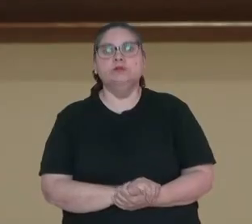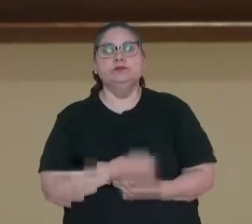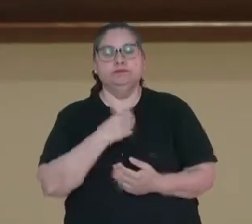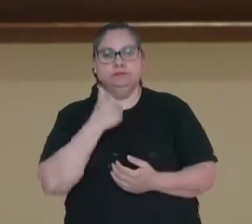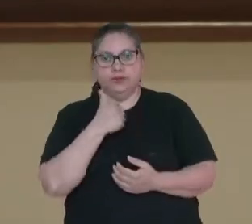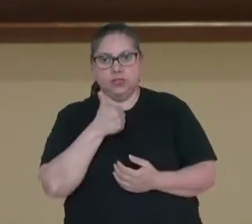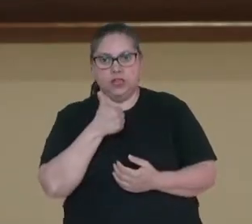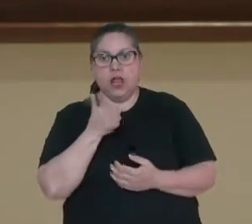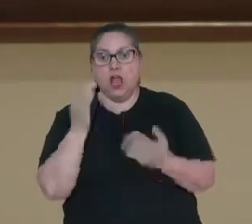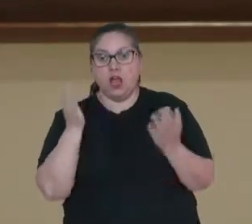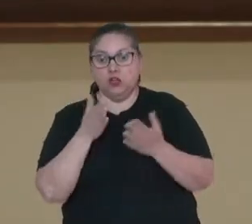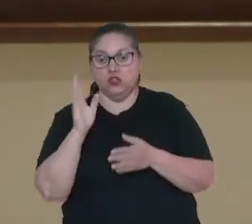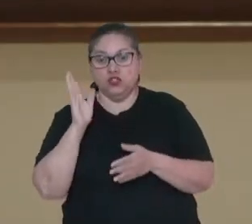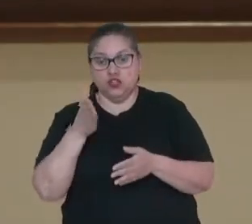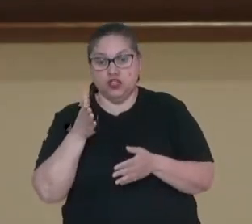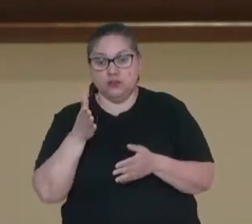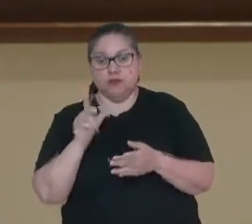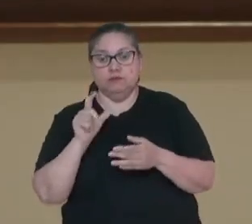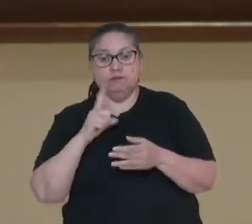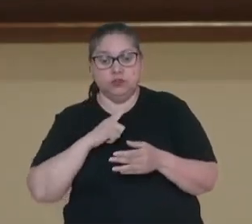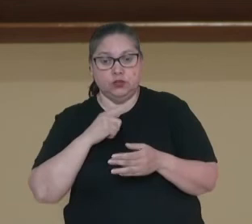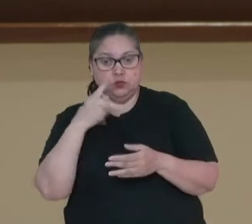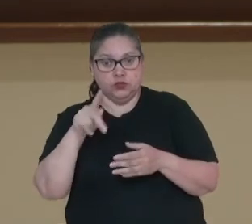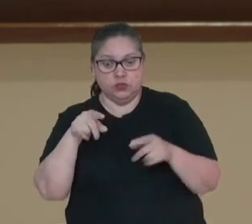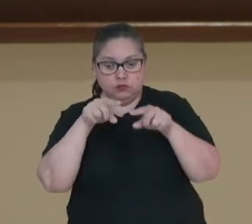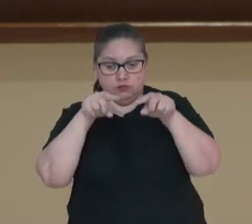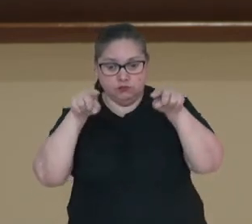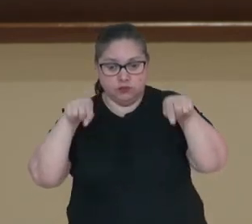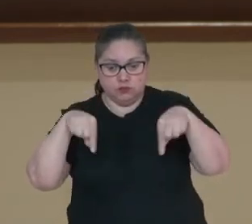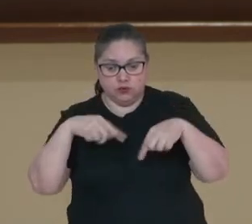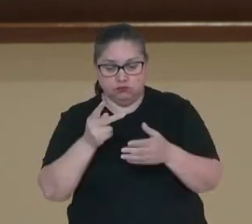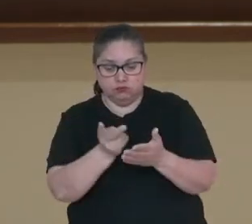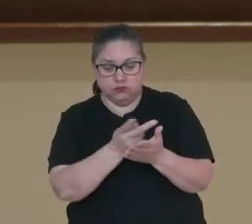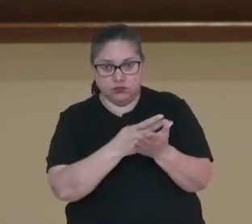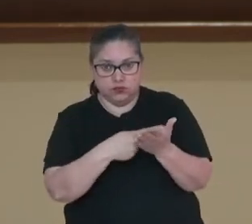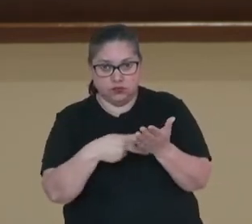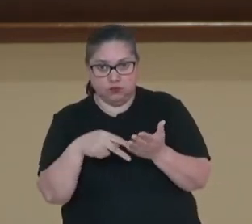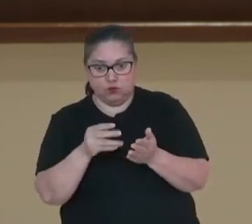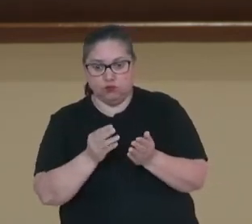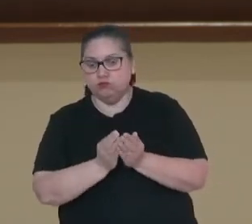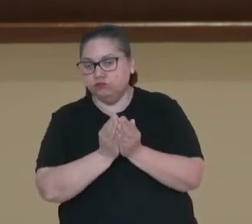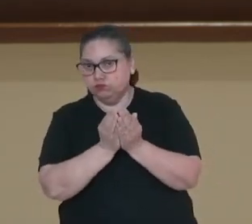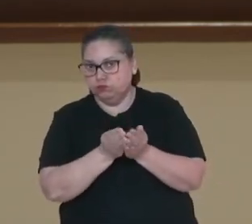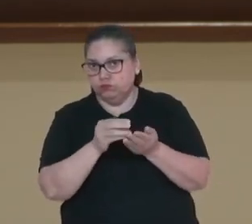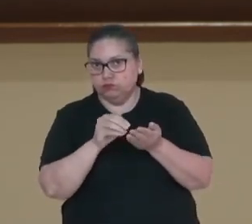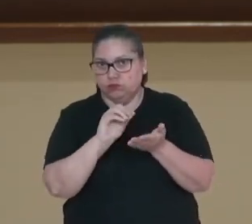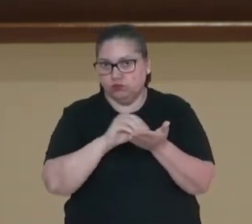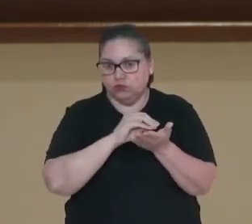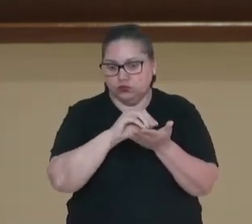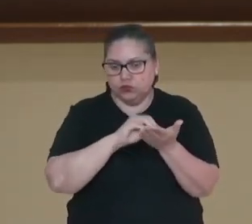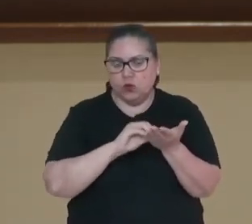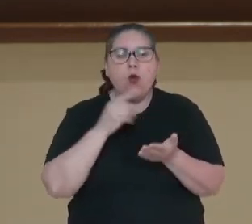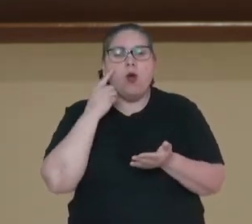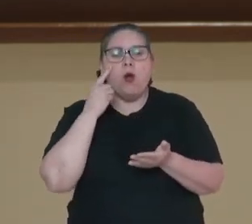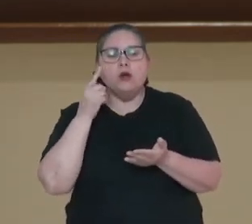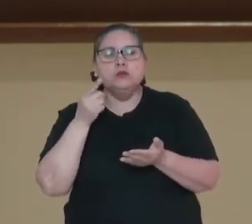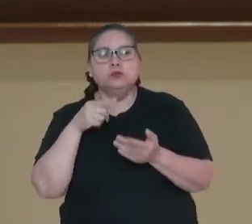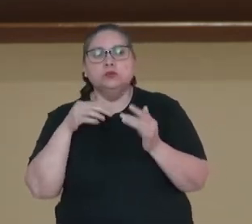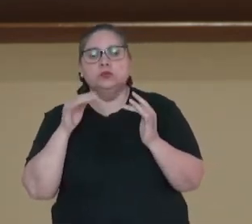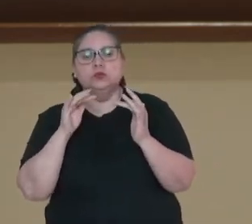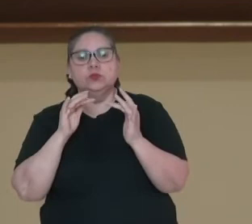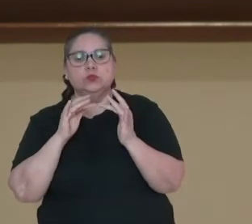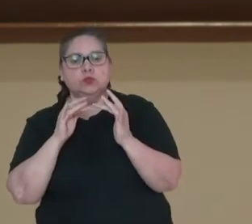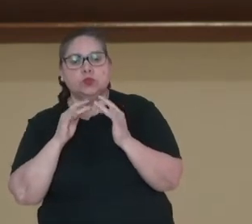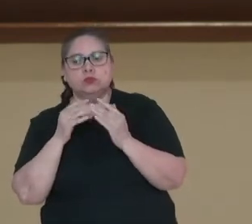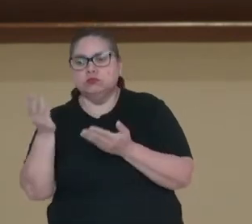Muito bem, pessoal. Agora que você já tem o seu tabuleiro aí desenhado, vamos para o jogo, certo? Então, olha lá, você vai convidar